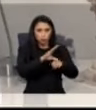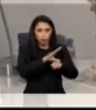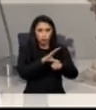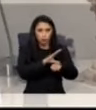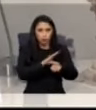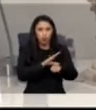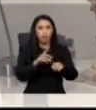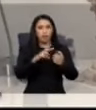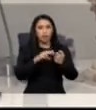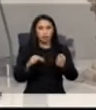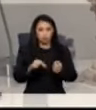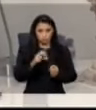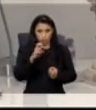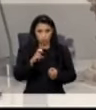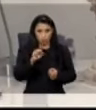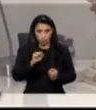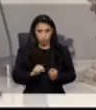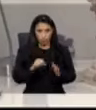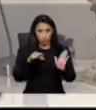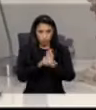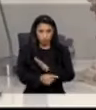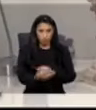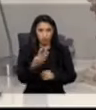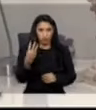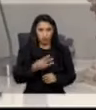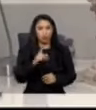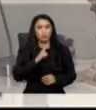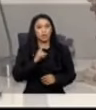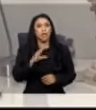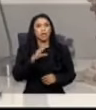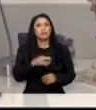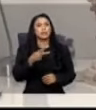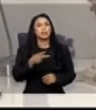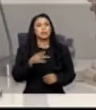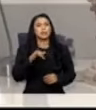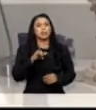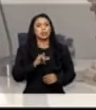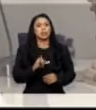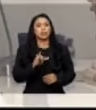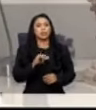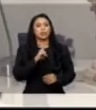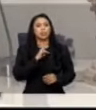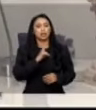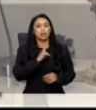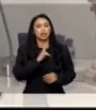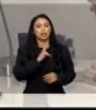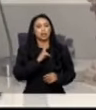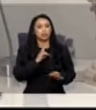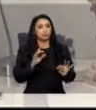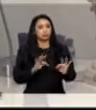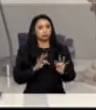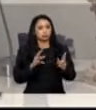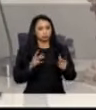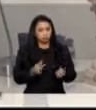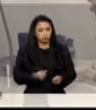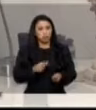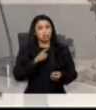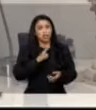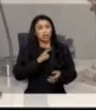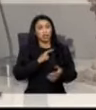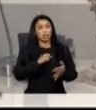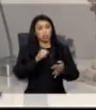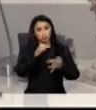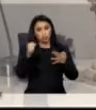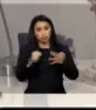parágrafo 3º, para a instalação de uma CPI, que tanto a doutrina, de forma maciça, como a própria jurisprudência